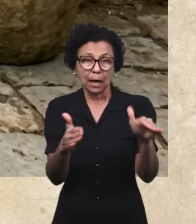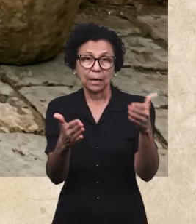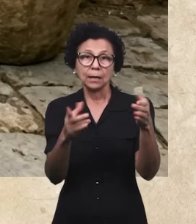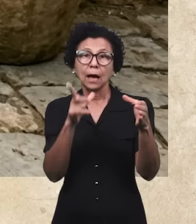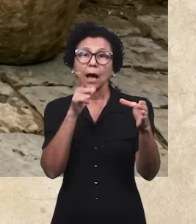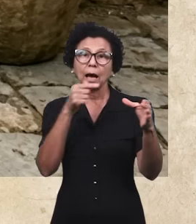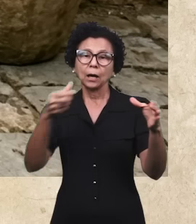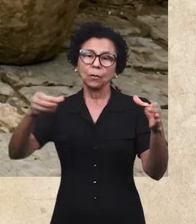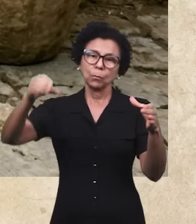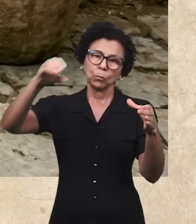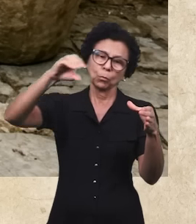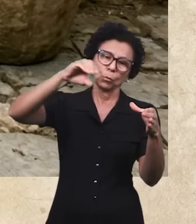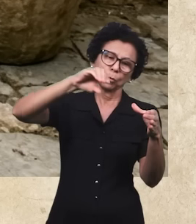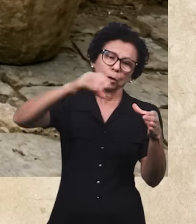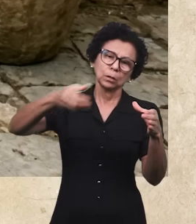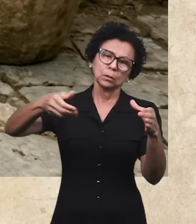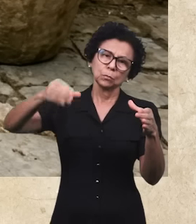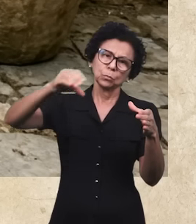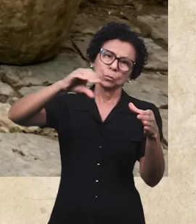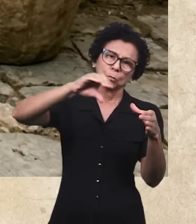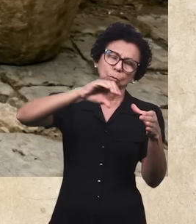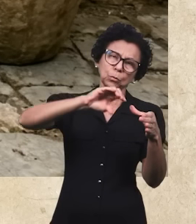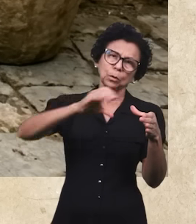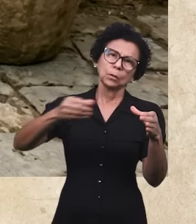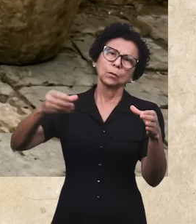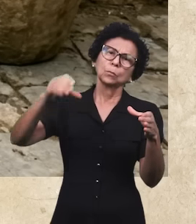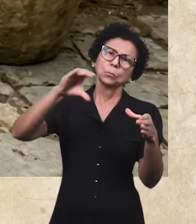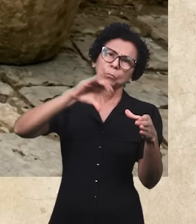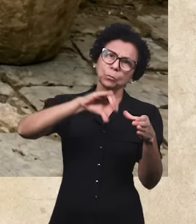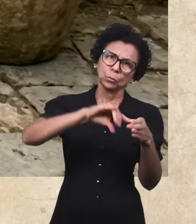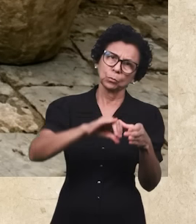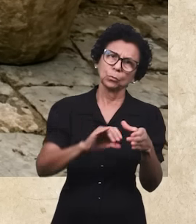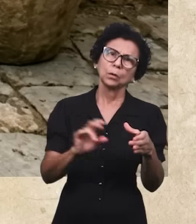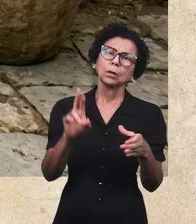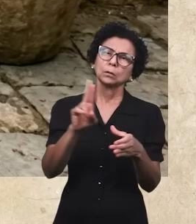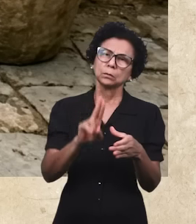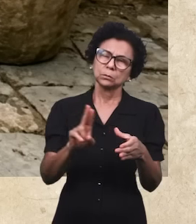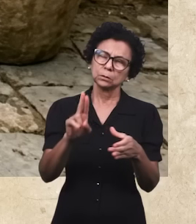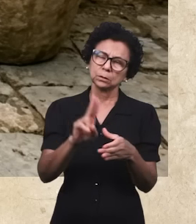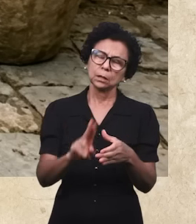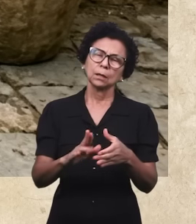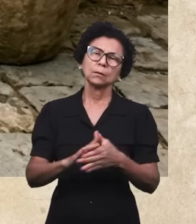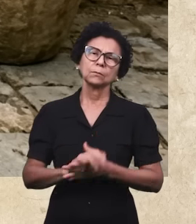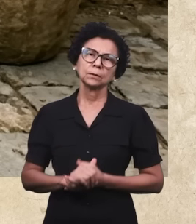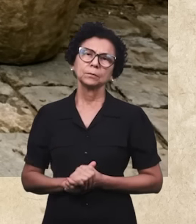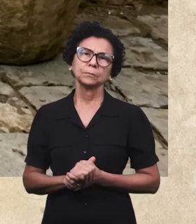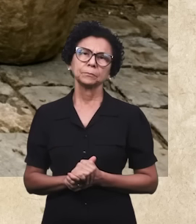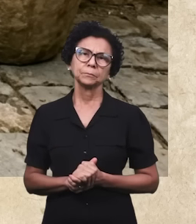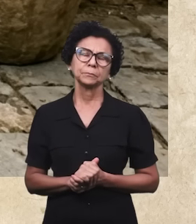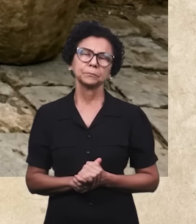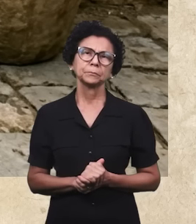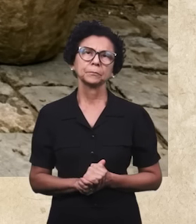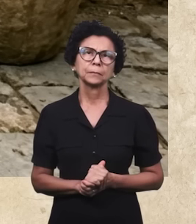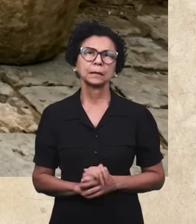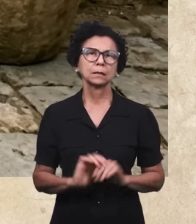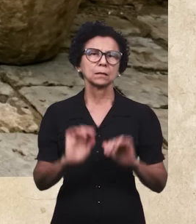que eles usavam para as suas cerimônias de oblação, não é? Que era lavar, não